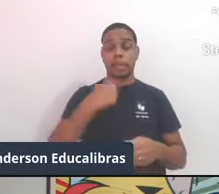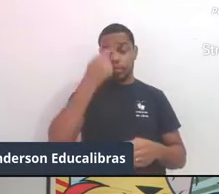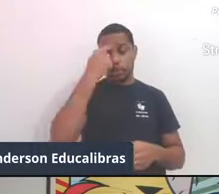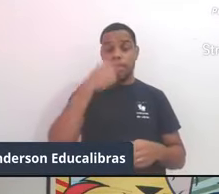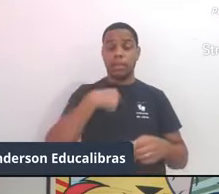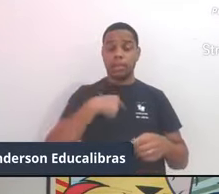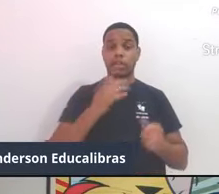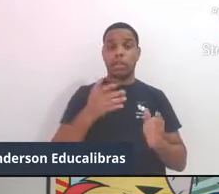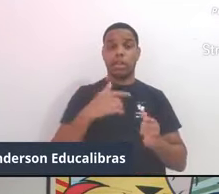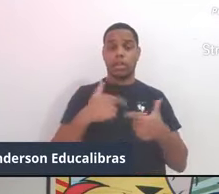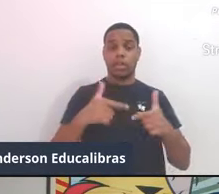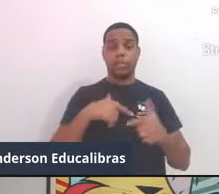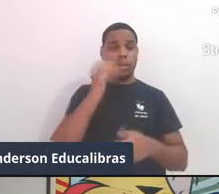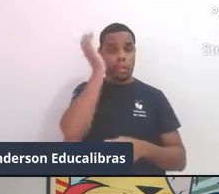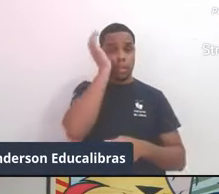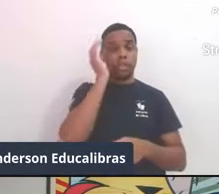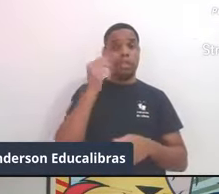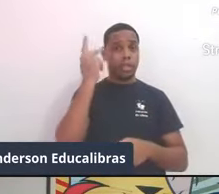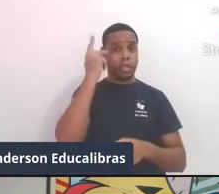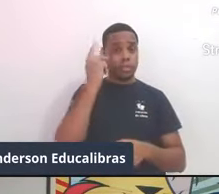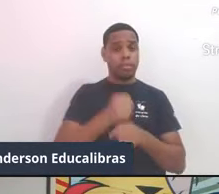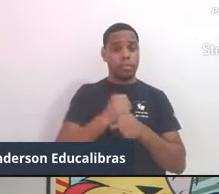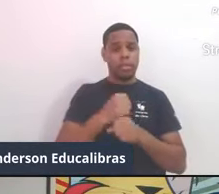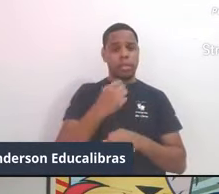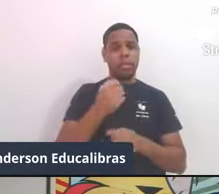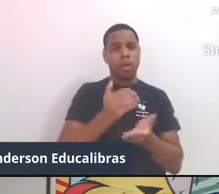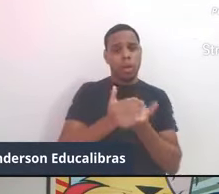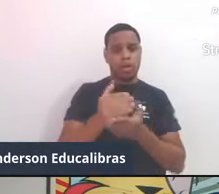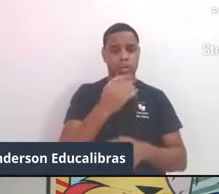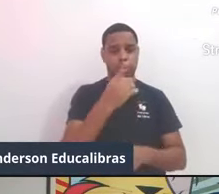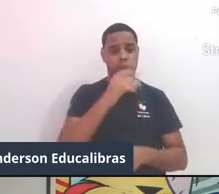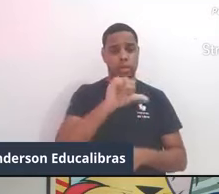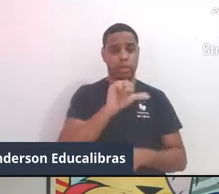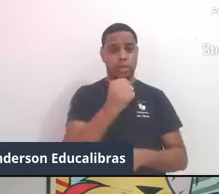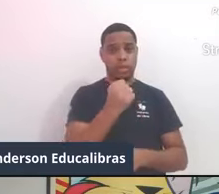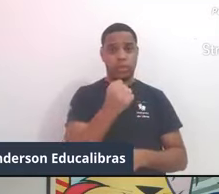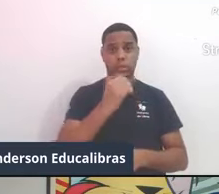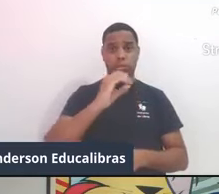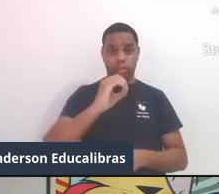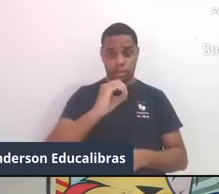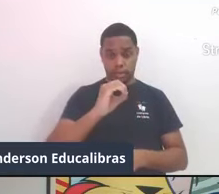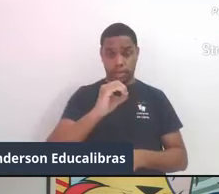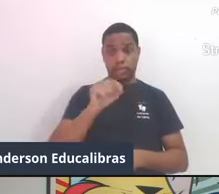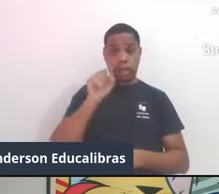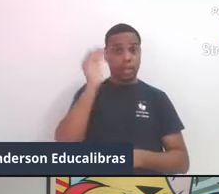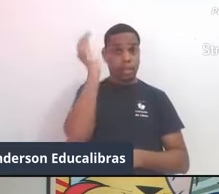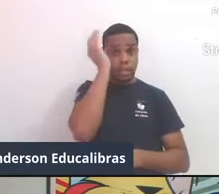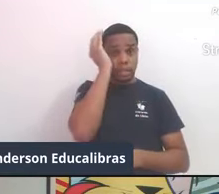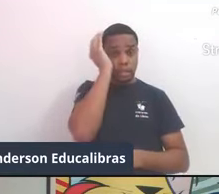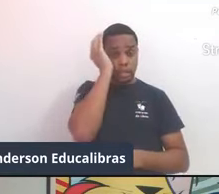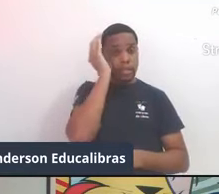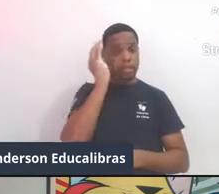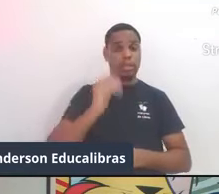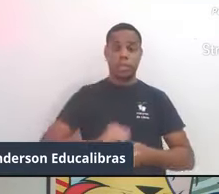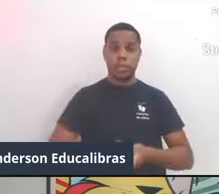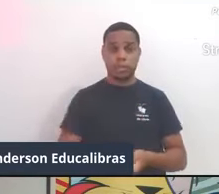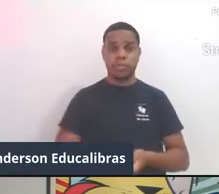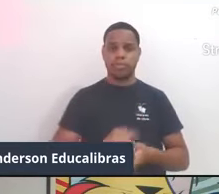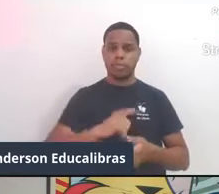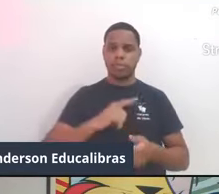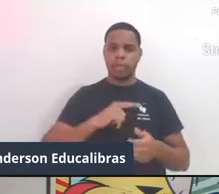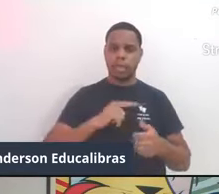tempo, desde os anos 80, e no SESC a gente tem uma série